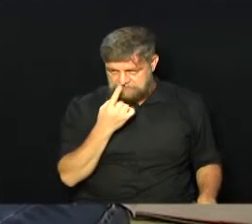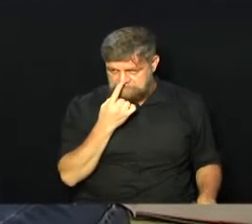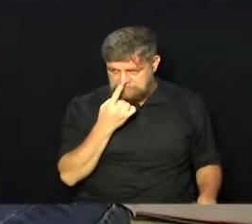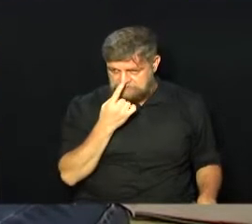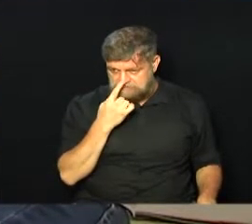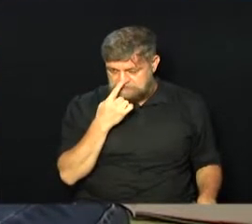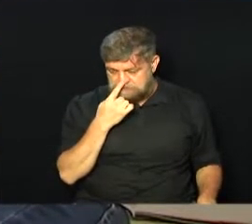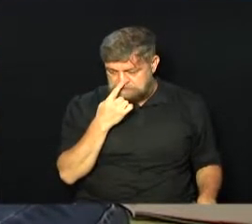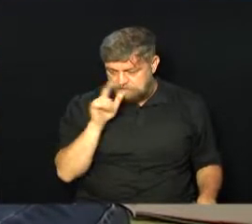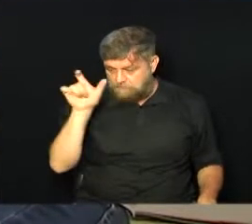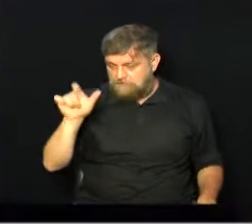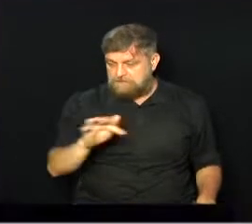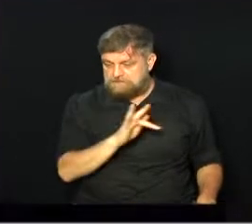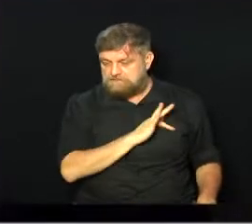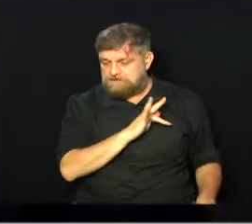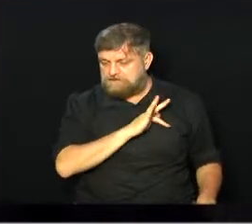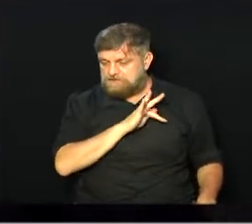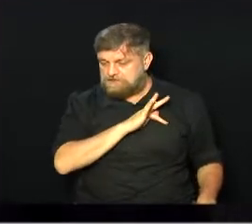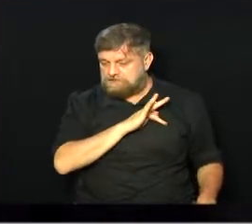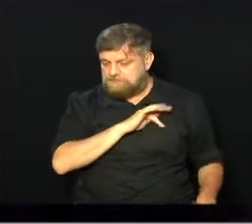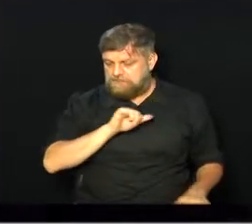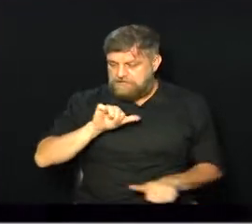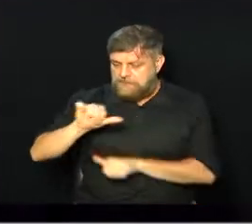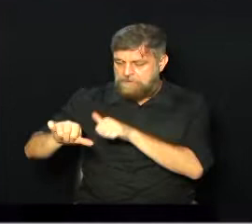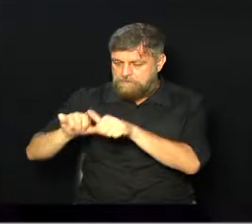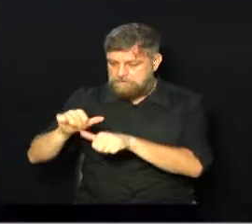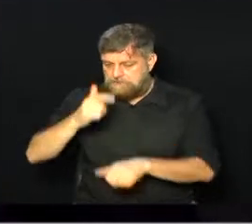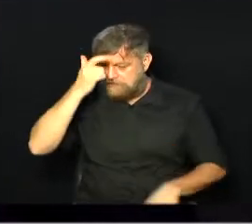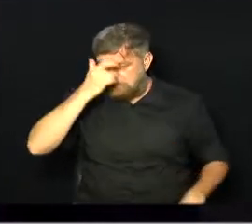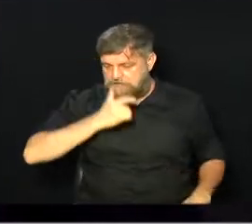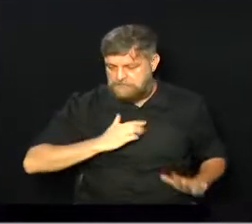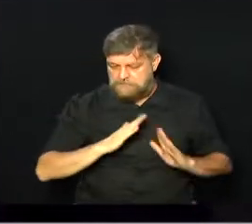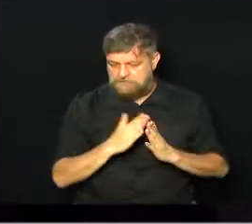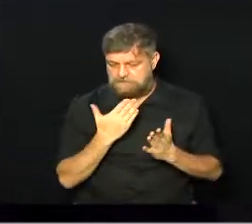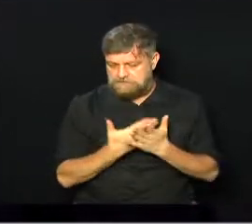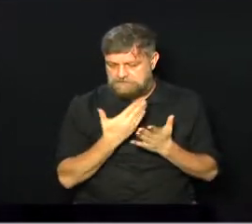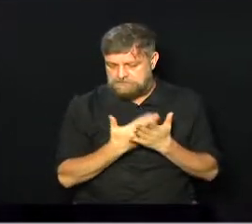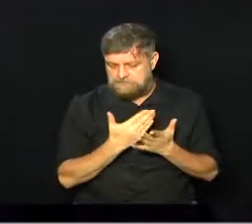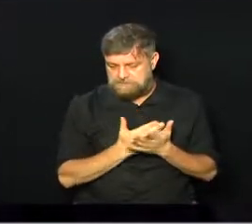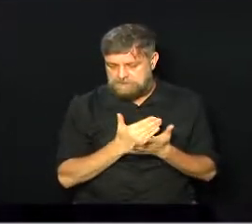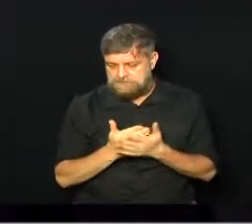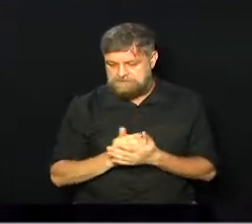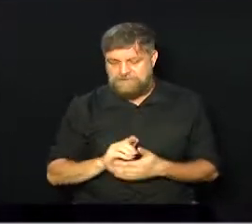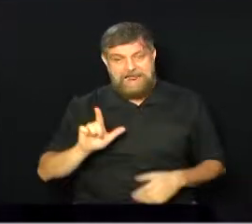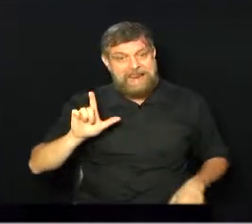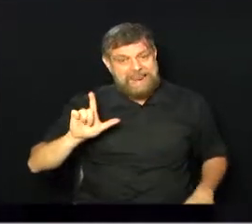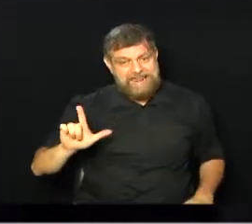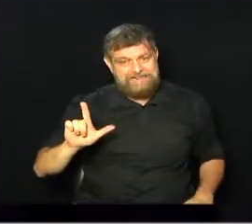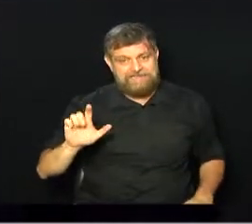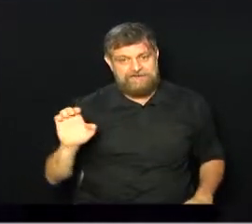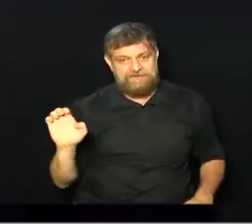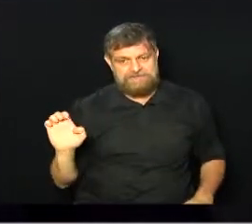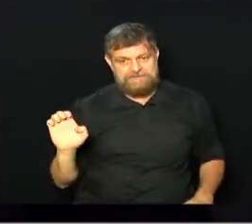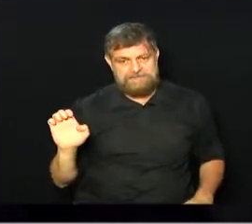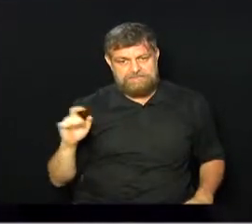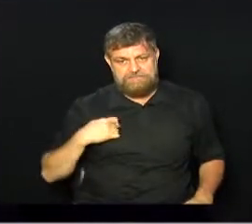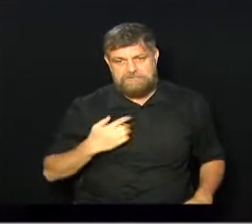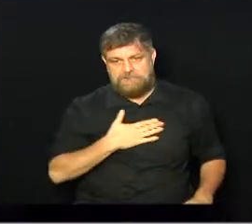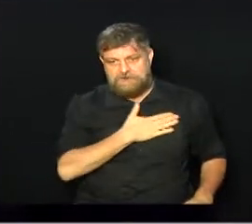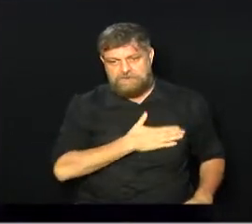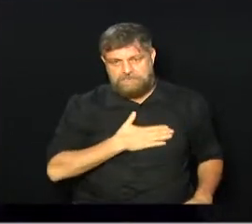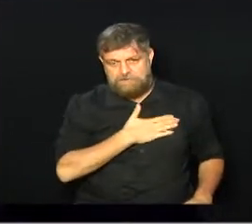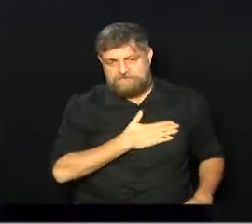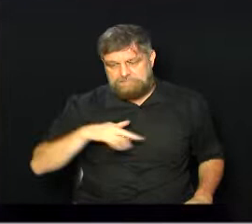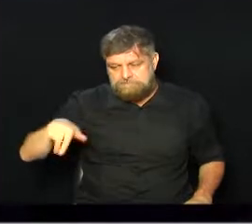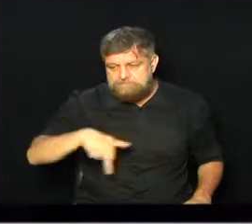É, na verdade, eu comecei no Botafogo, na escolinha, como lateral esquerdo. Tá. Só que eu, como era um lateral que gostava muito de